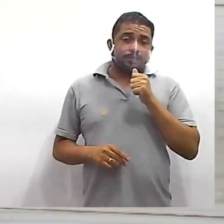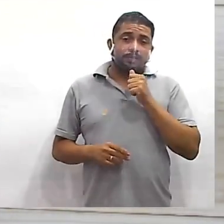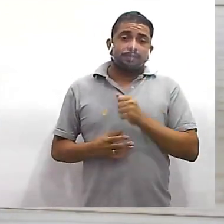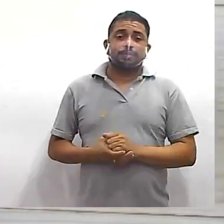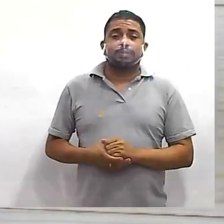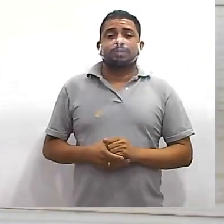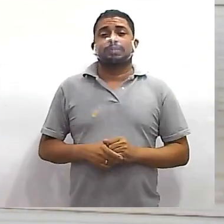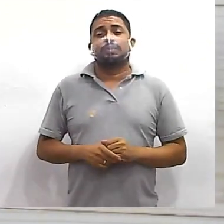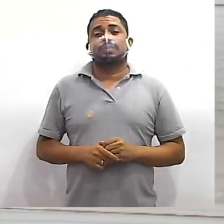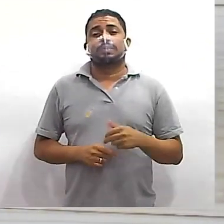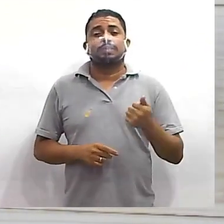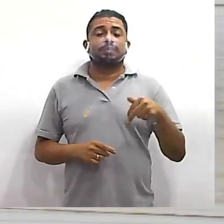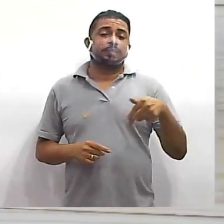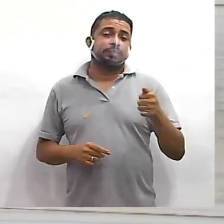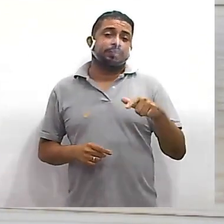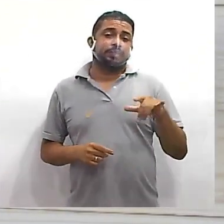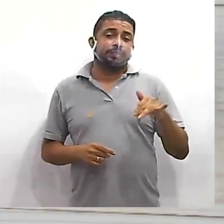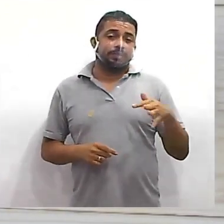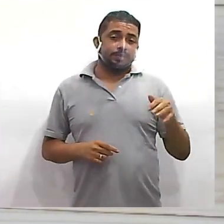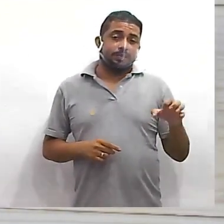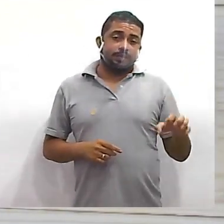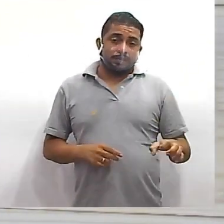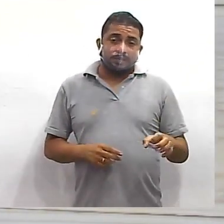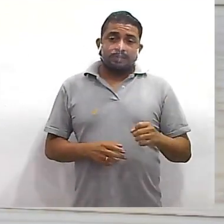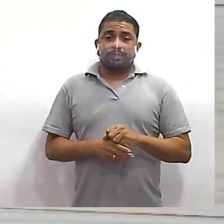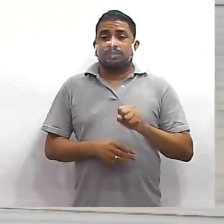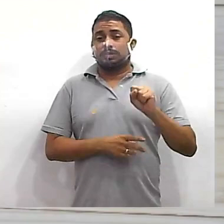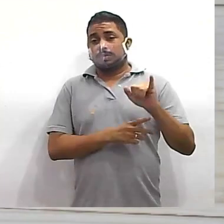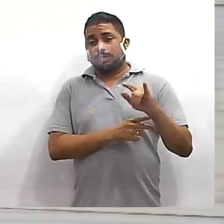tá? Chamada análise SWOT. Para o pessoal de Libras,